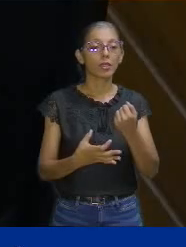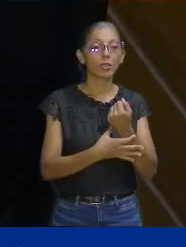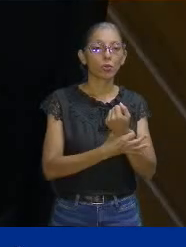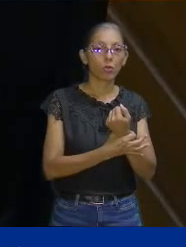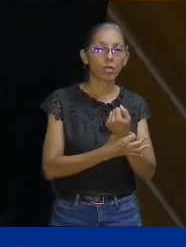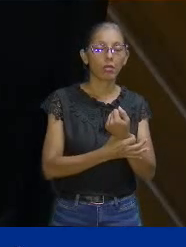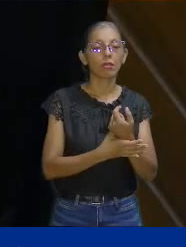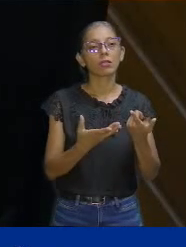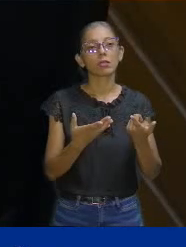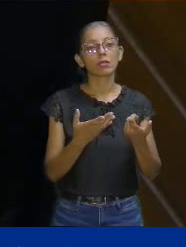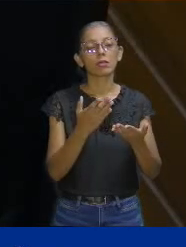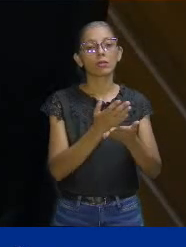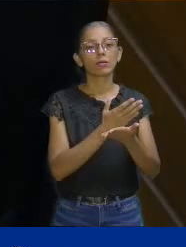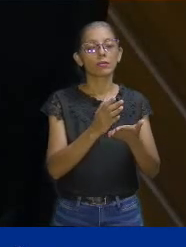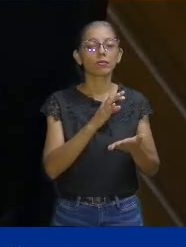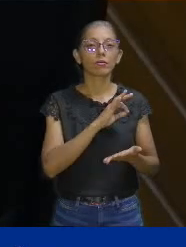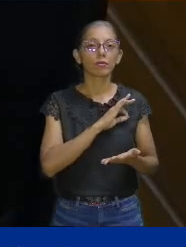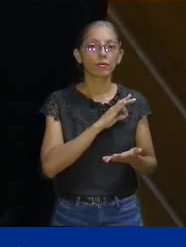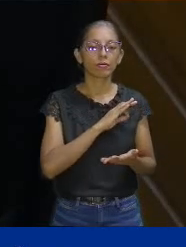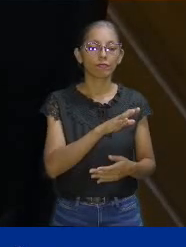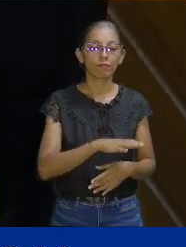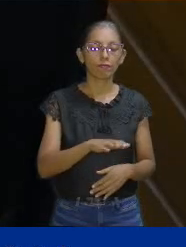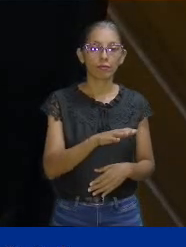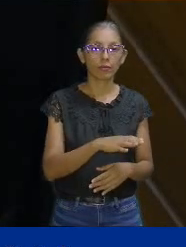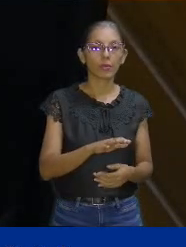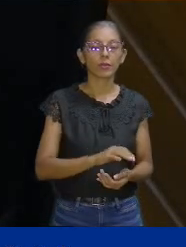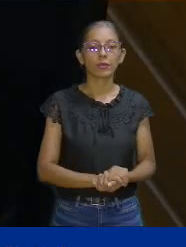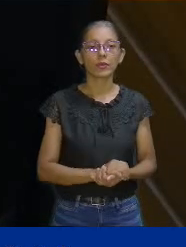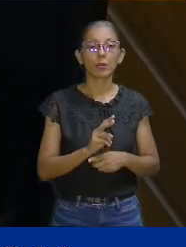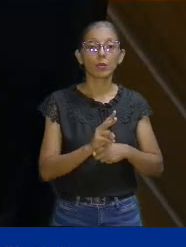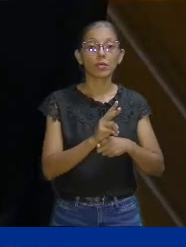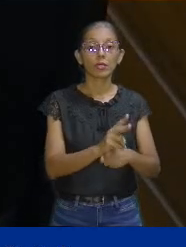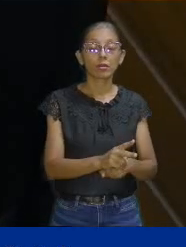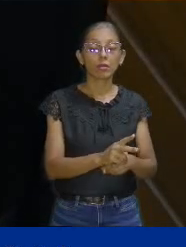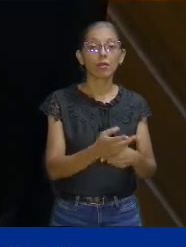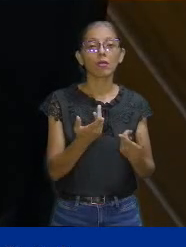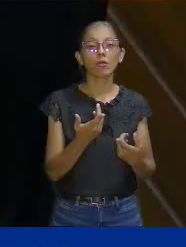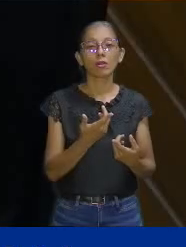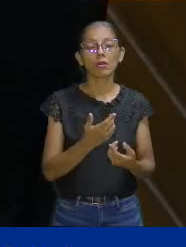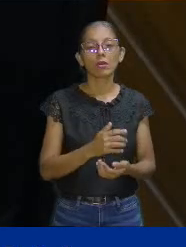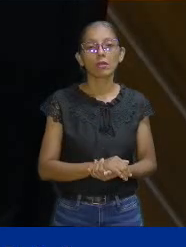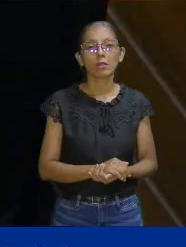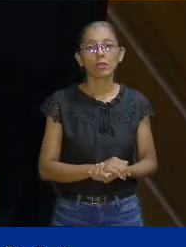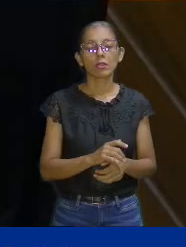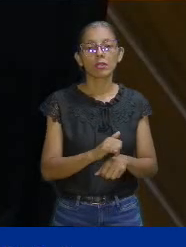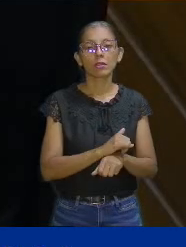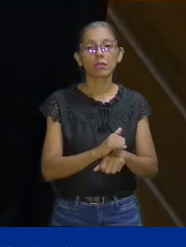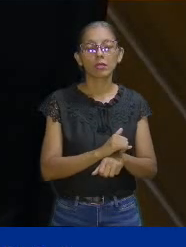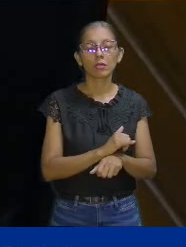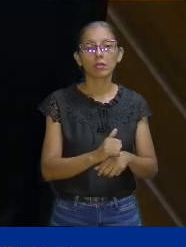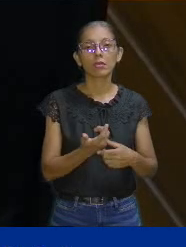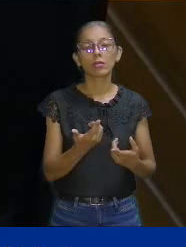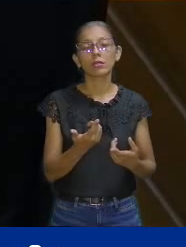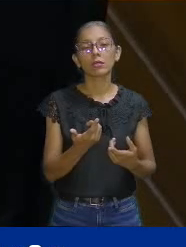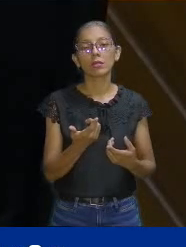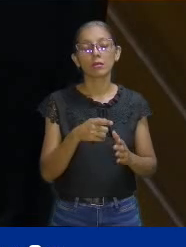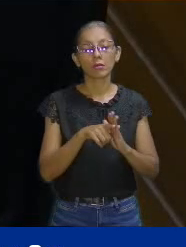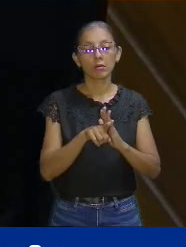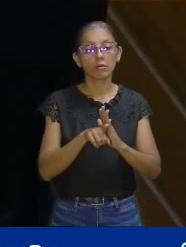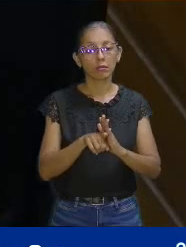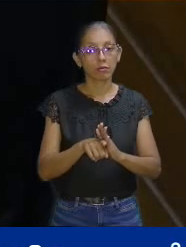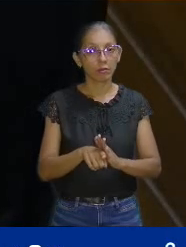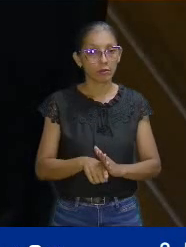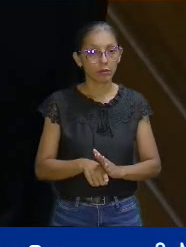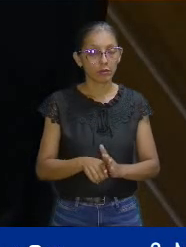servidores envolvidos, a proteção das técnicas de investigação, a eficácia das operações policiais e, sobretudo, o